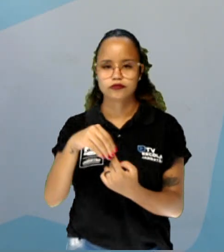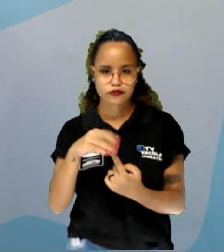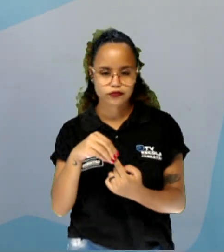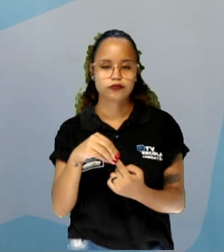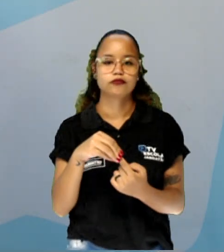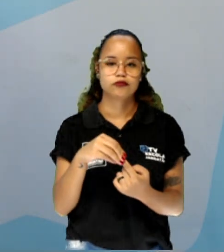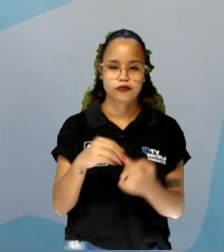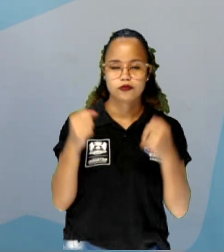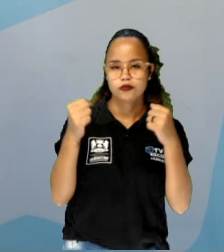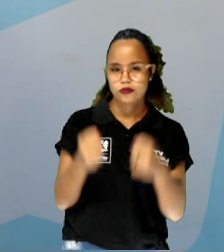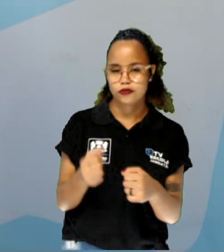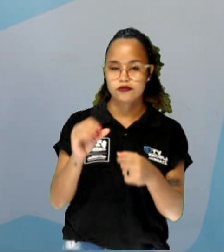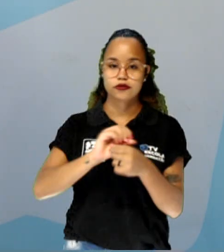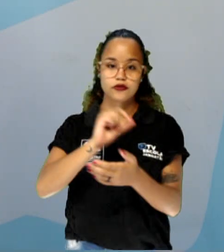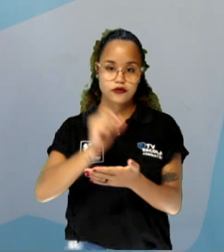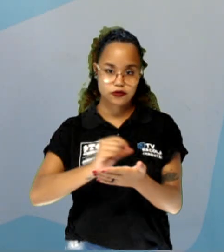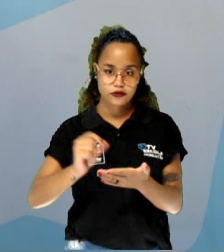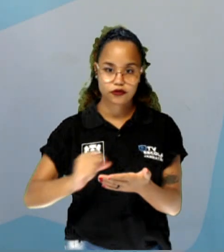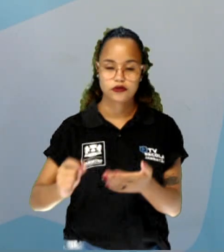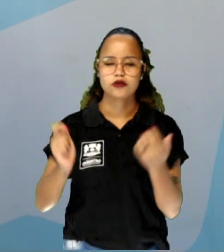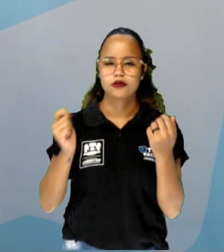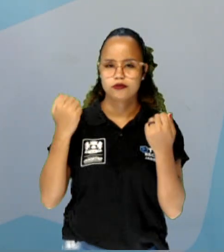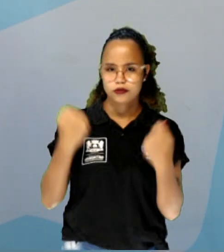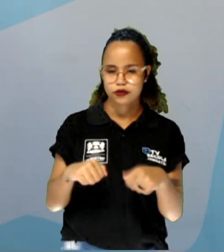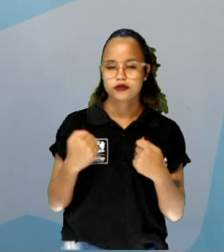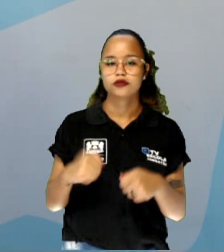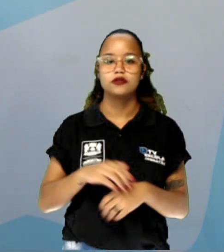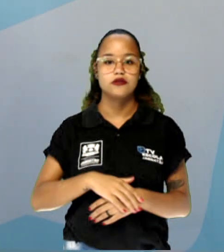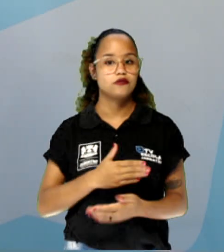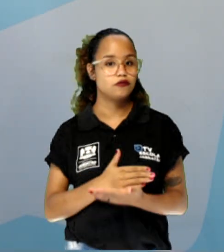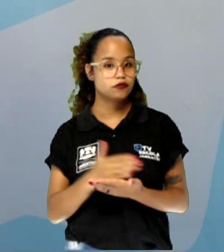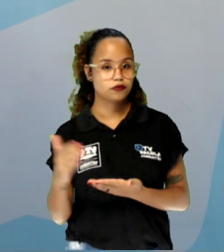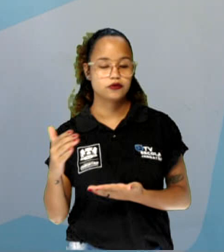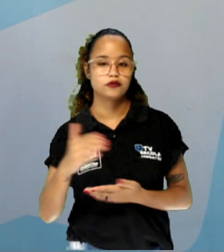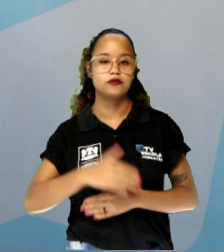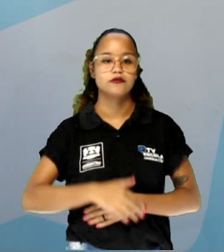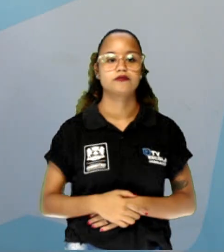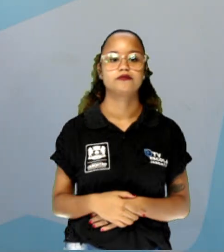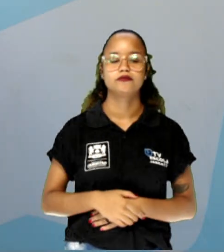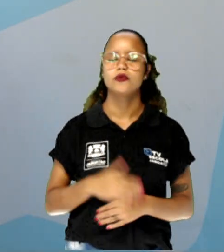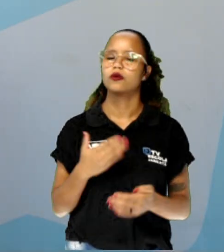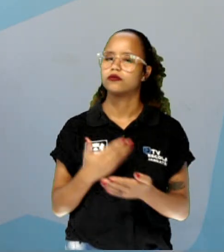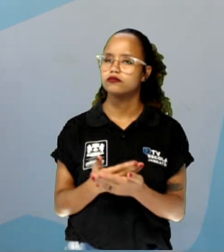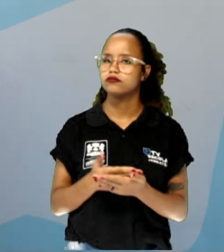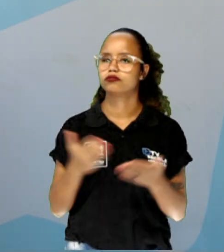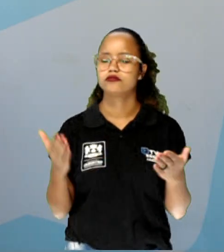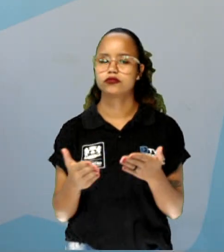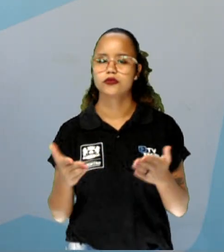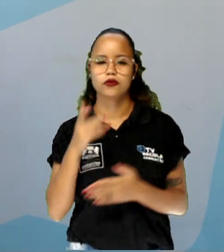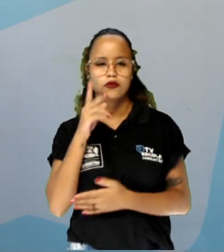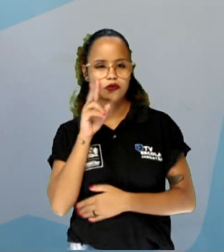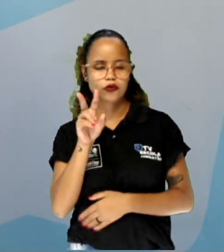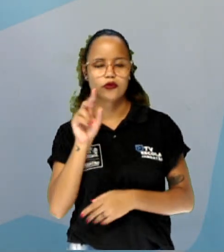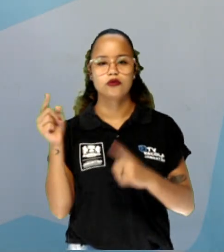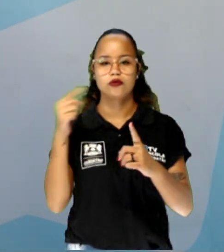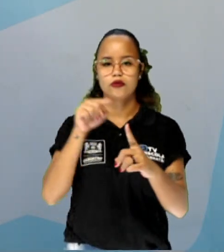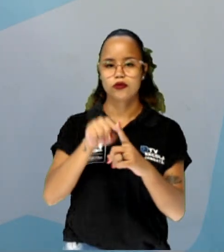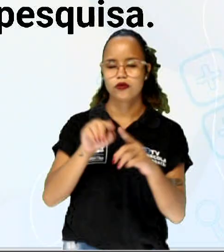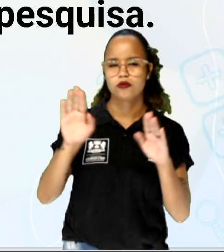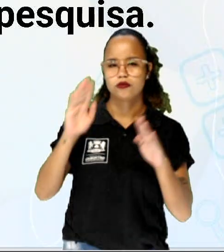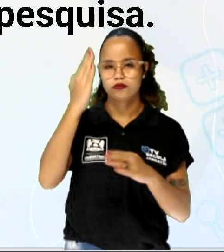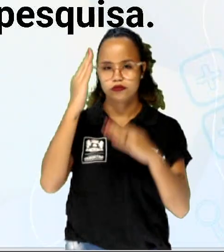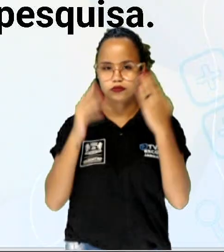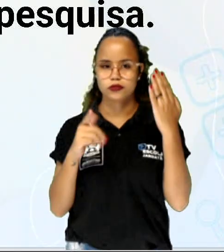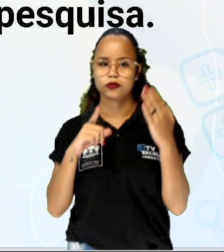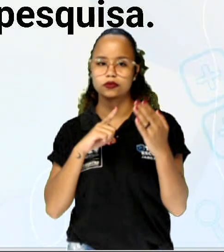para poder fazer as anotações que achar necessário e vamos embora, né? Na aula de hoje a gente vai ter como objetivo avaliar a